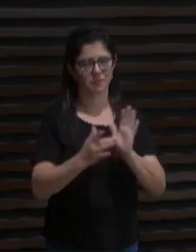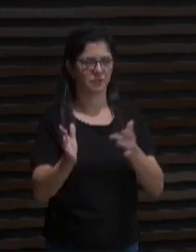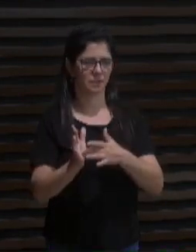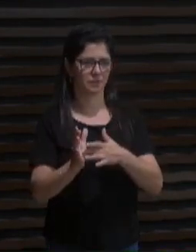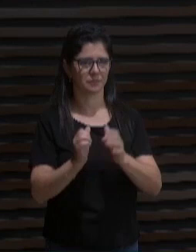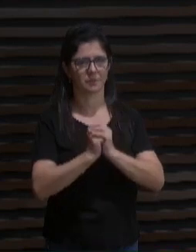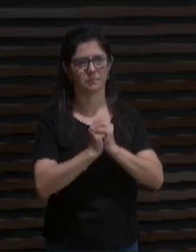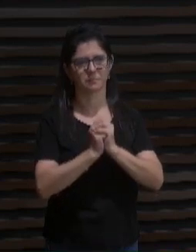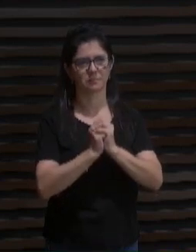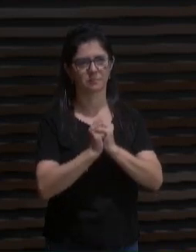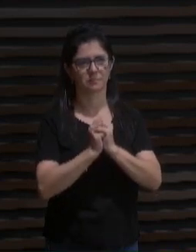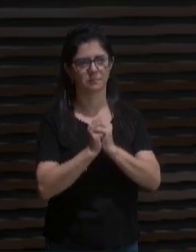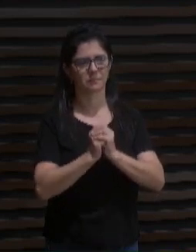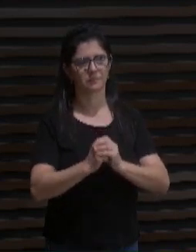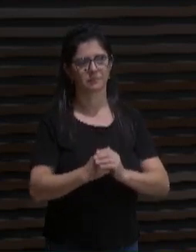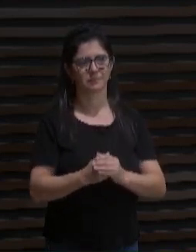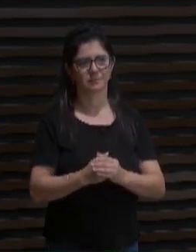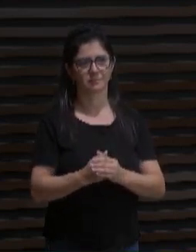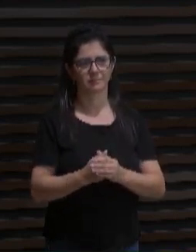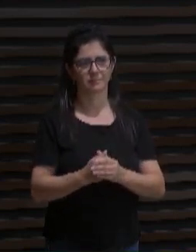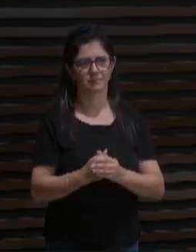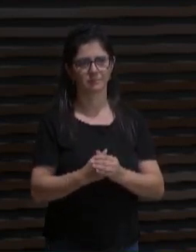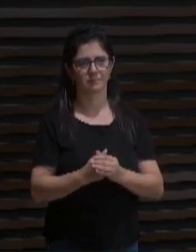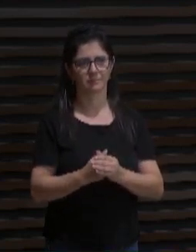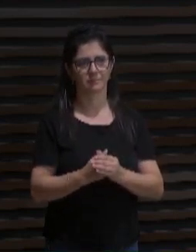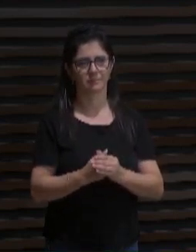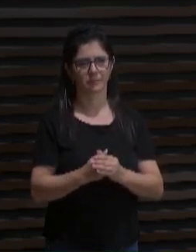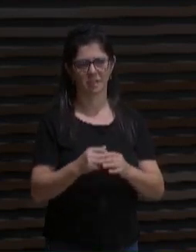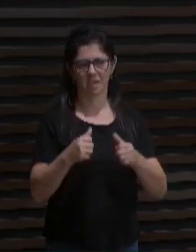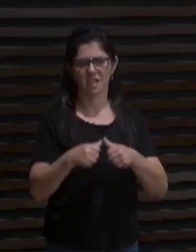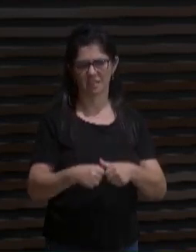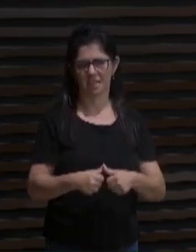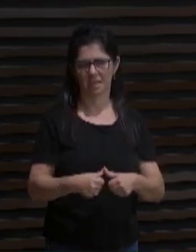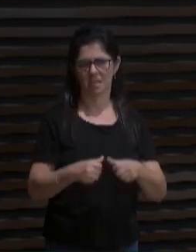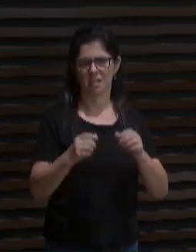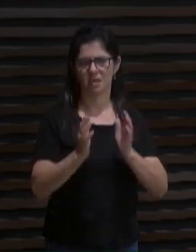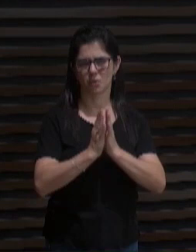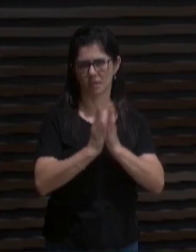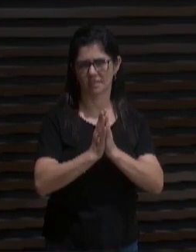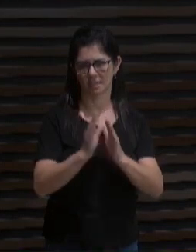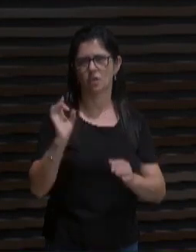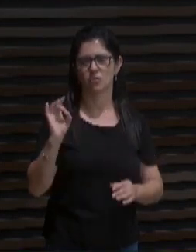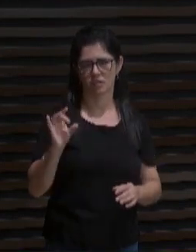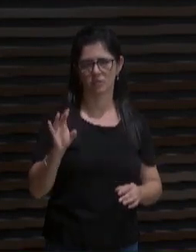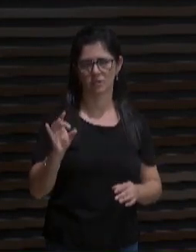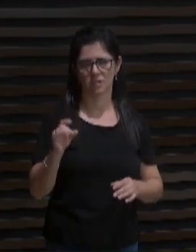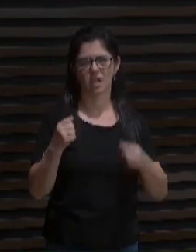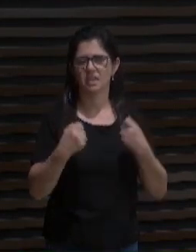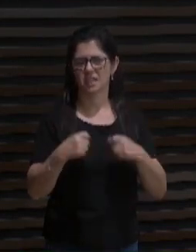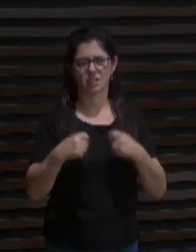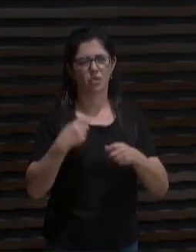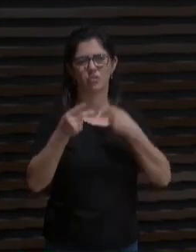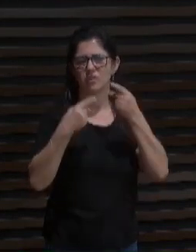amém. Mas isso é oração? Oração, a gente tem que convencer Deus, tem que